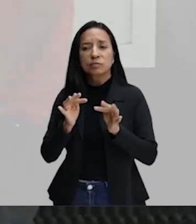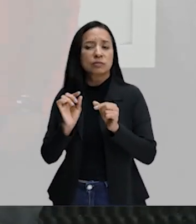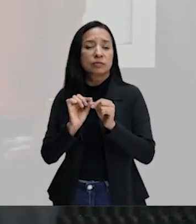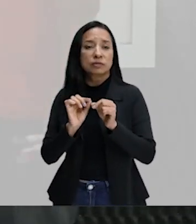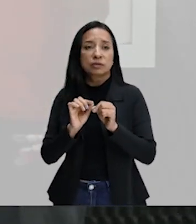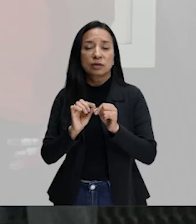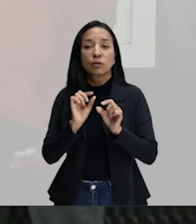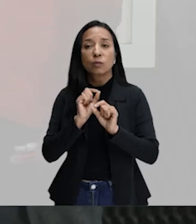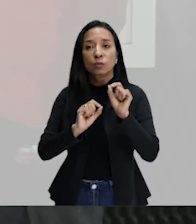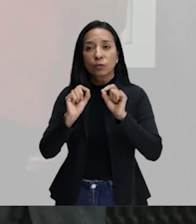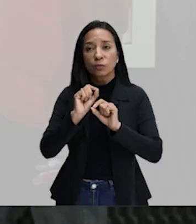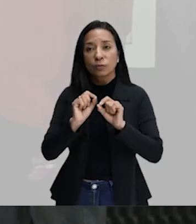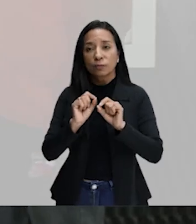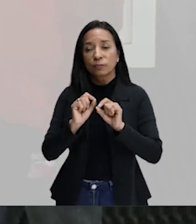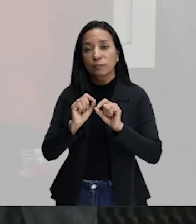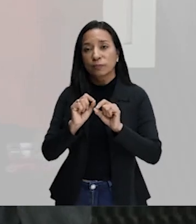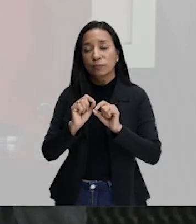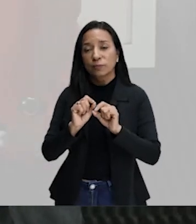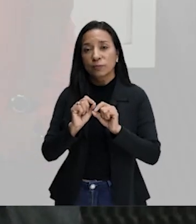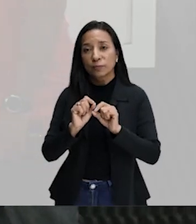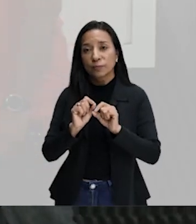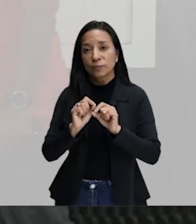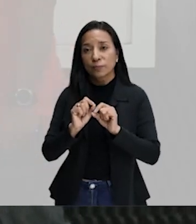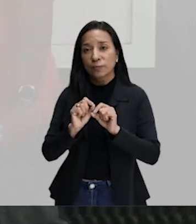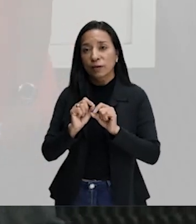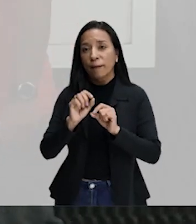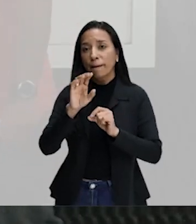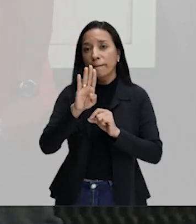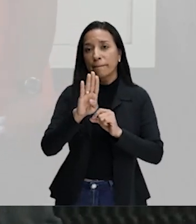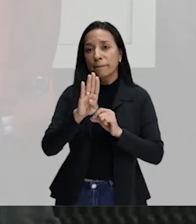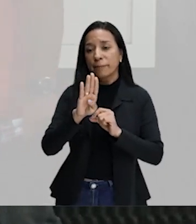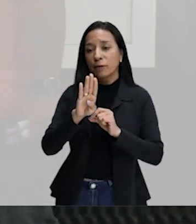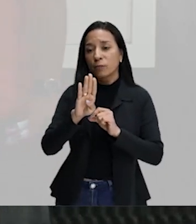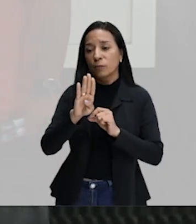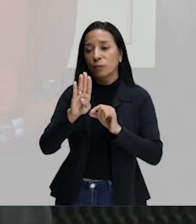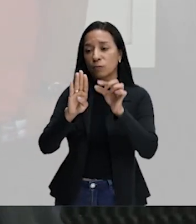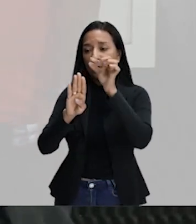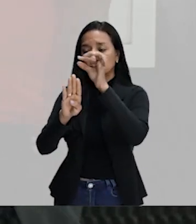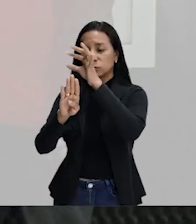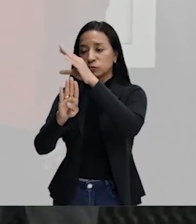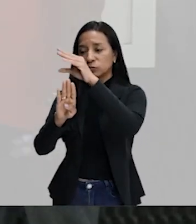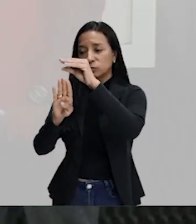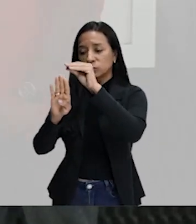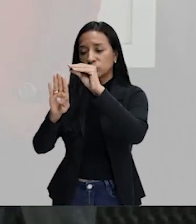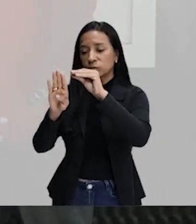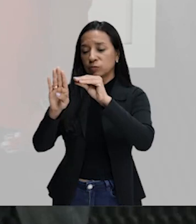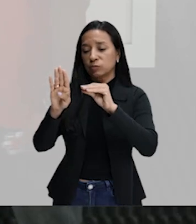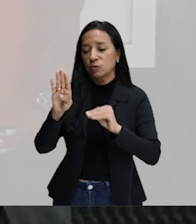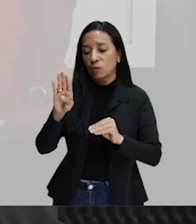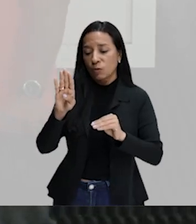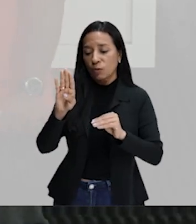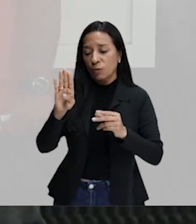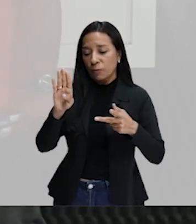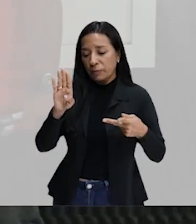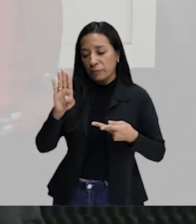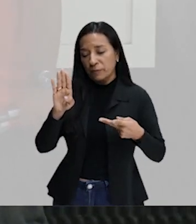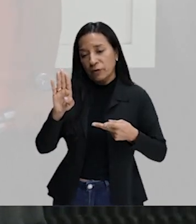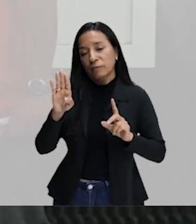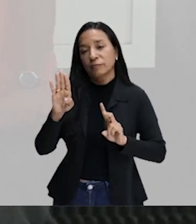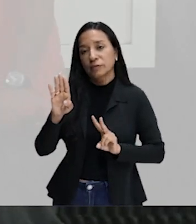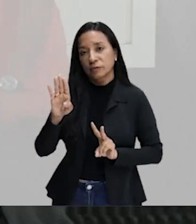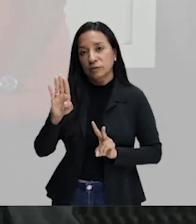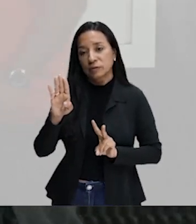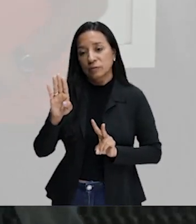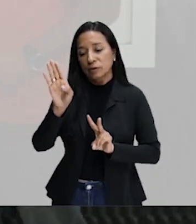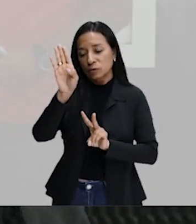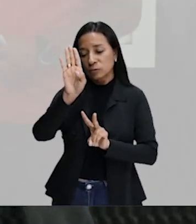O que nós vamos fazer é justamente levar esse V1 lá para o V. Tá certo? Quando nós levarmos esse V1 para o V, para